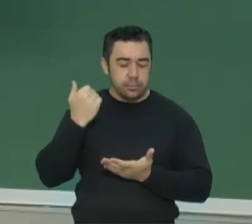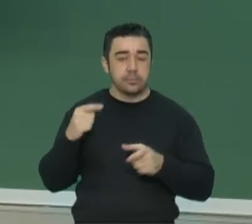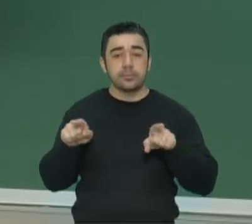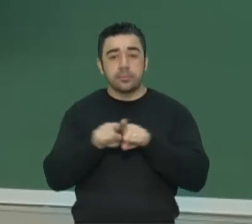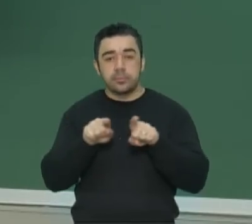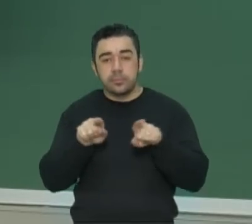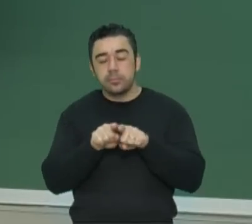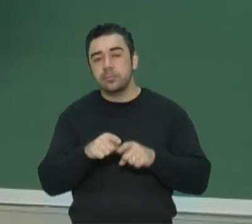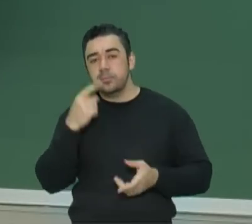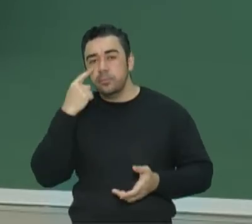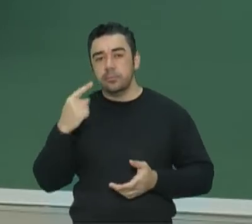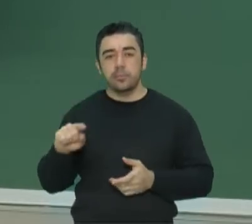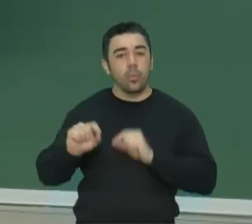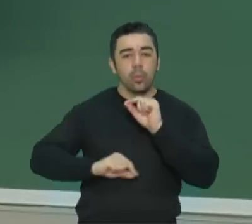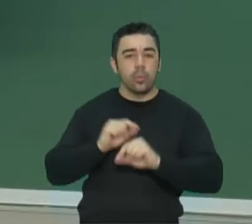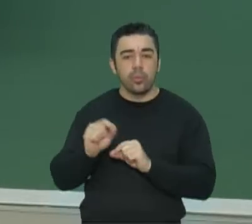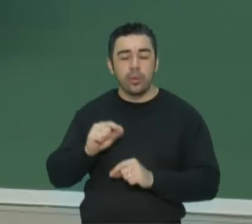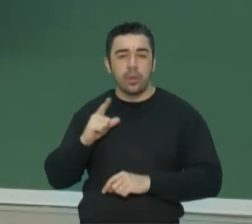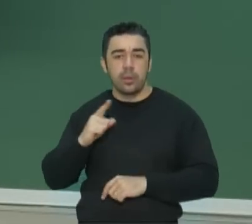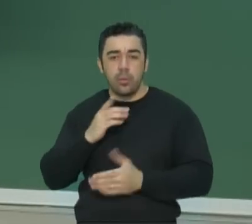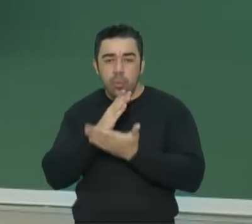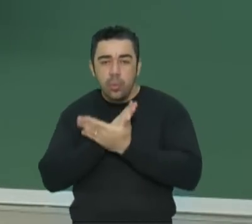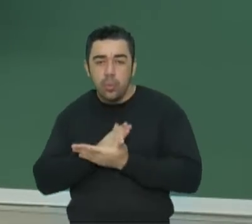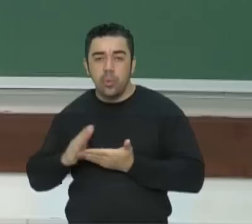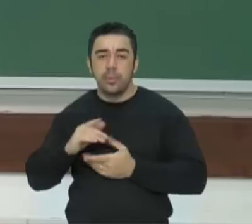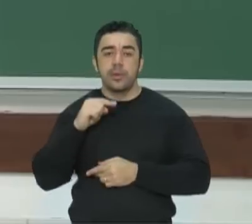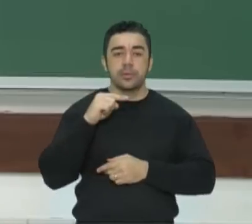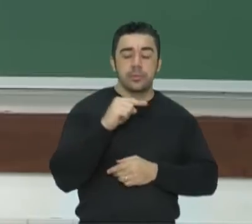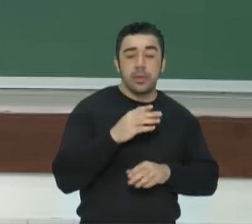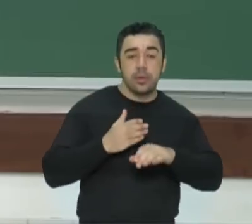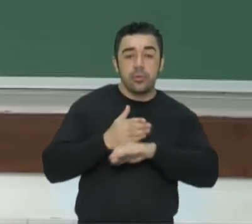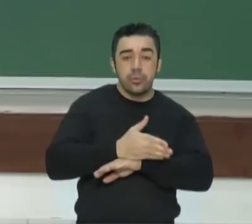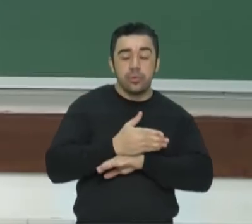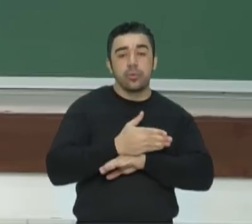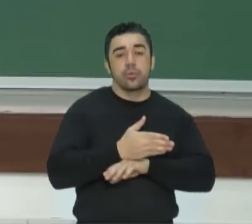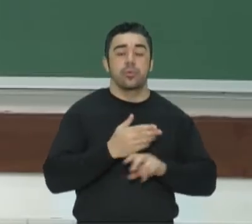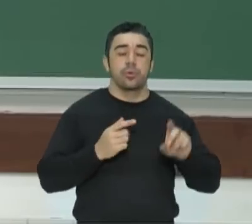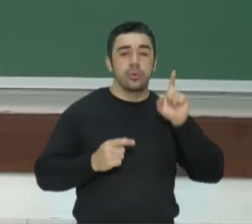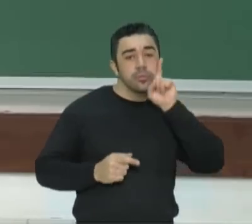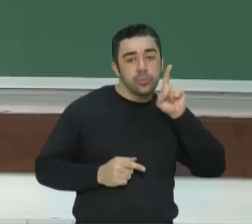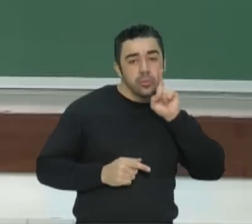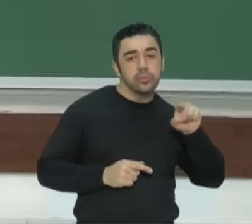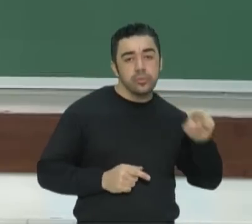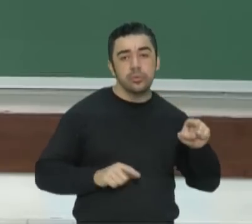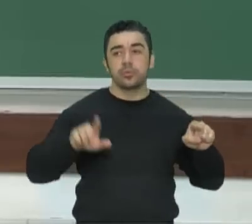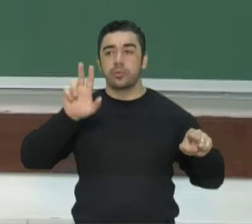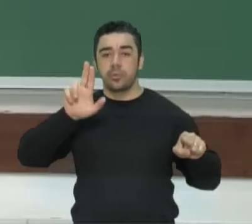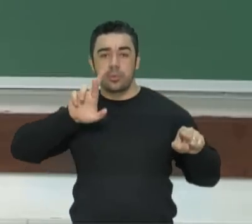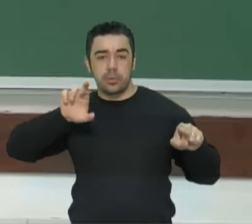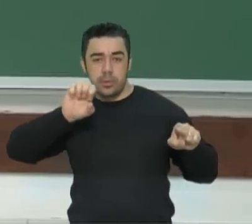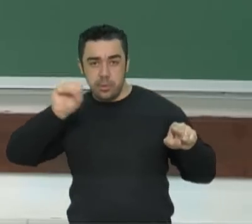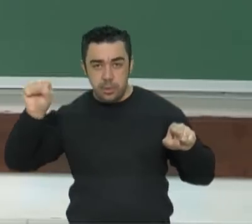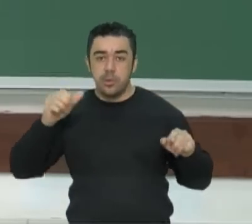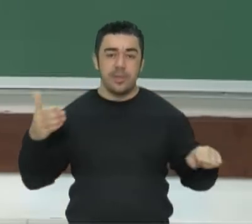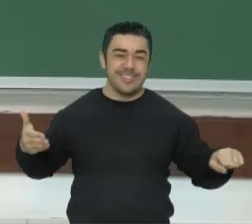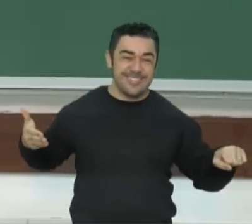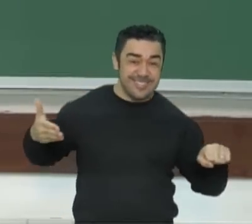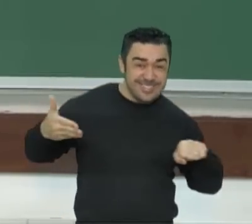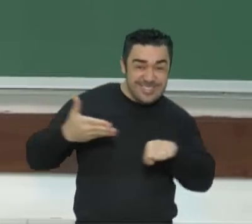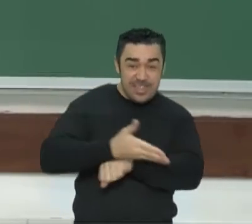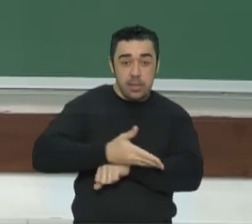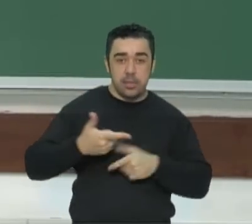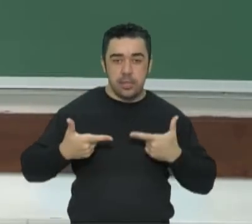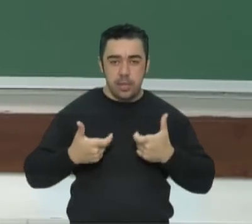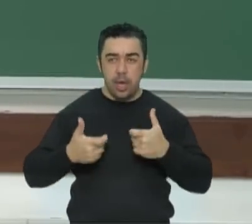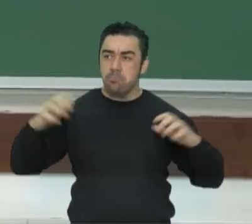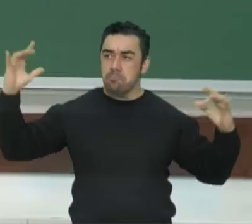ainda, nós revisamos a entrada da União Soviética e dos Estados Unidos na guerra. Ambos entraram pelo